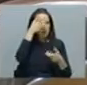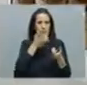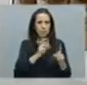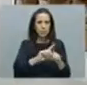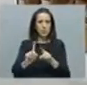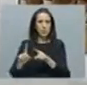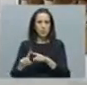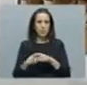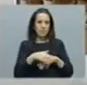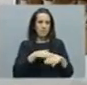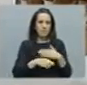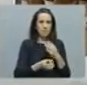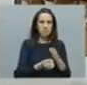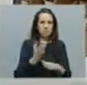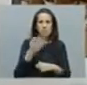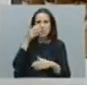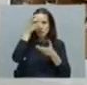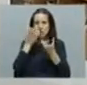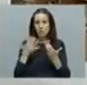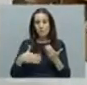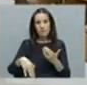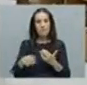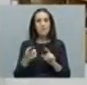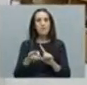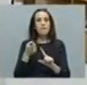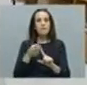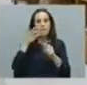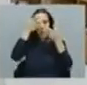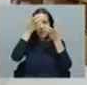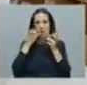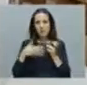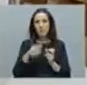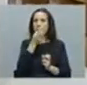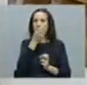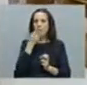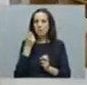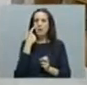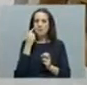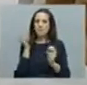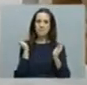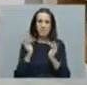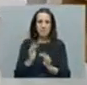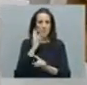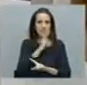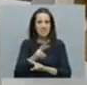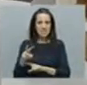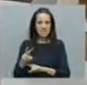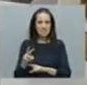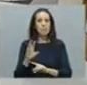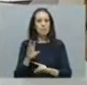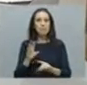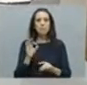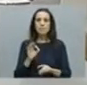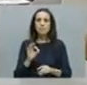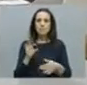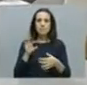elevadíssima qualidade, vamos ter também uma feira do queijo em maio, que deve ser também visitada, mas todo o setor, o